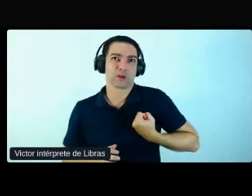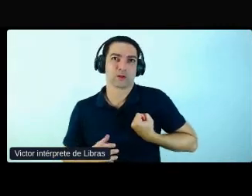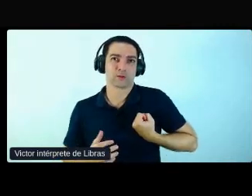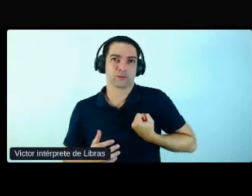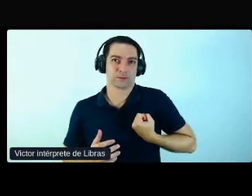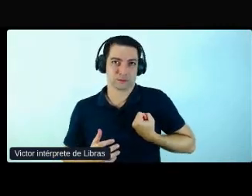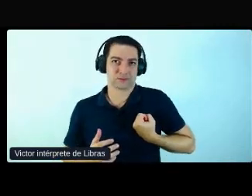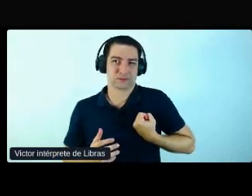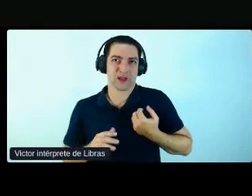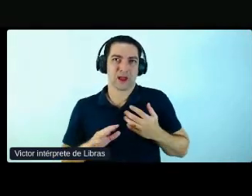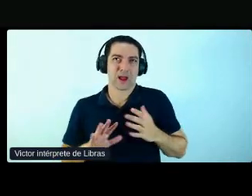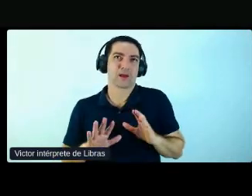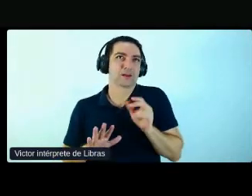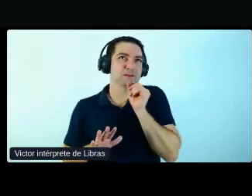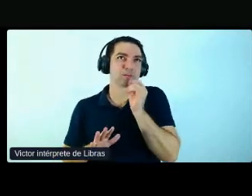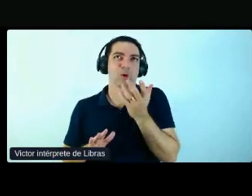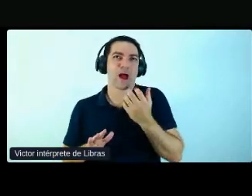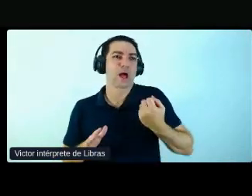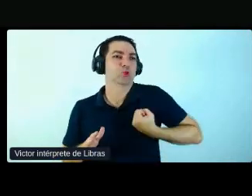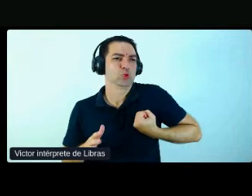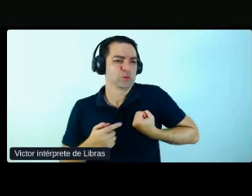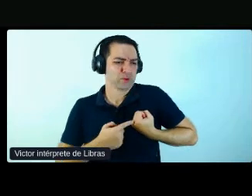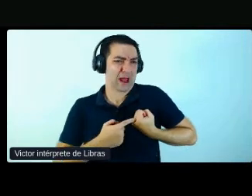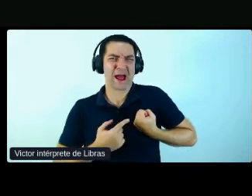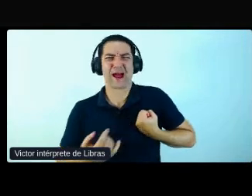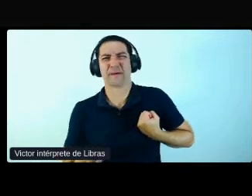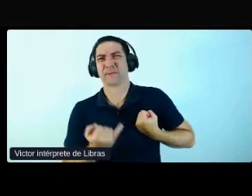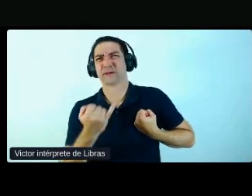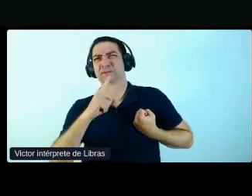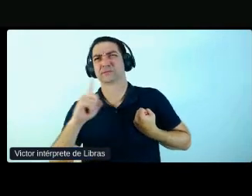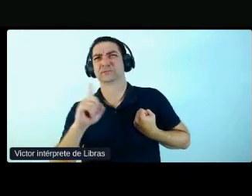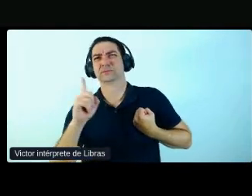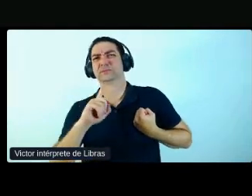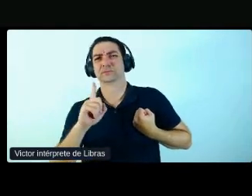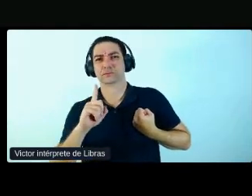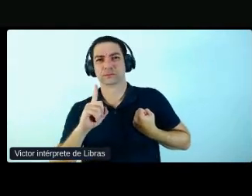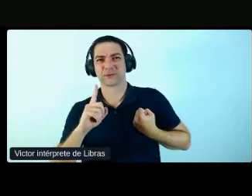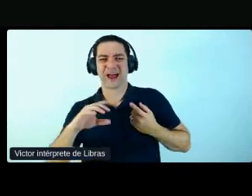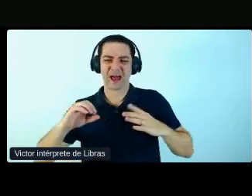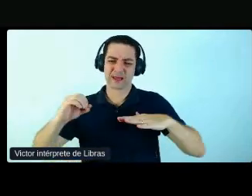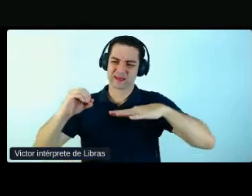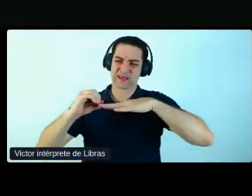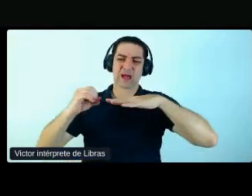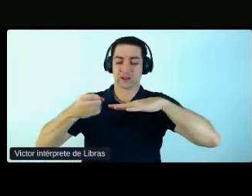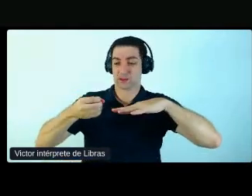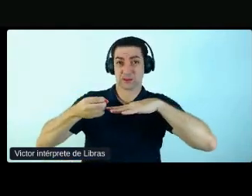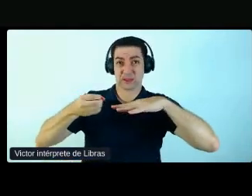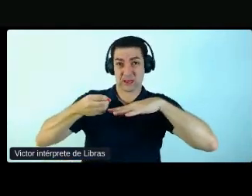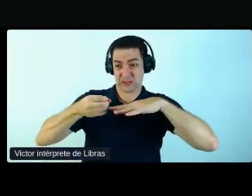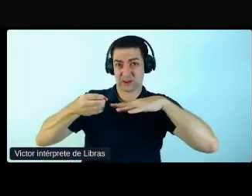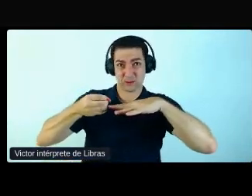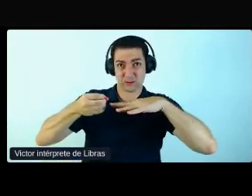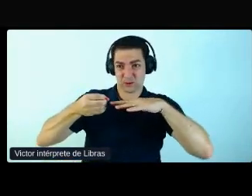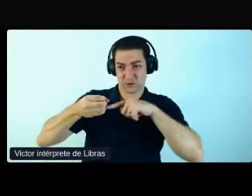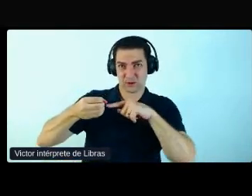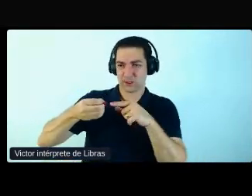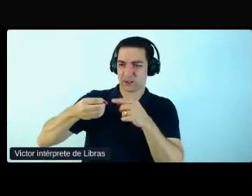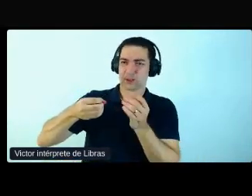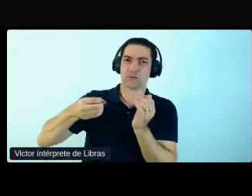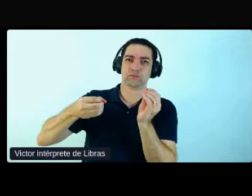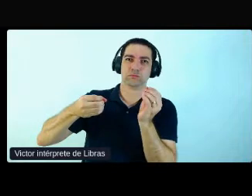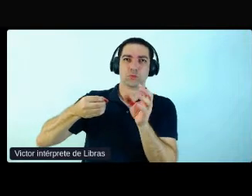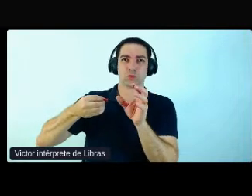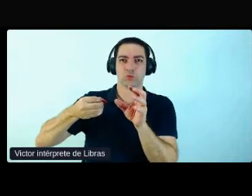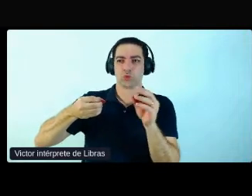nada para a gente, são apenas dados dentro de um banco de dados, por exemplo, né? Só que através desses